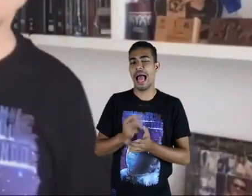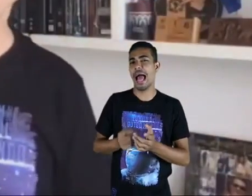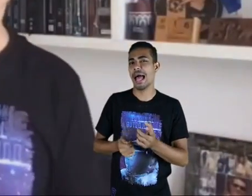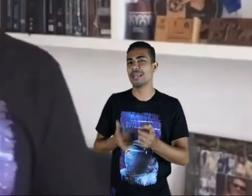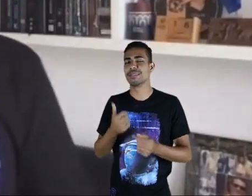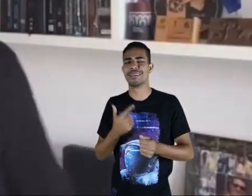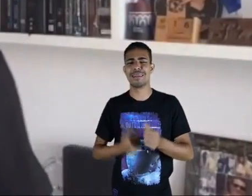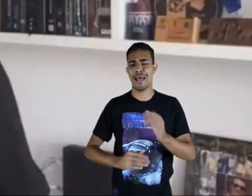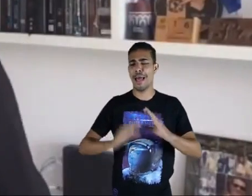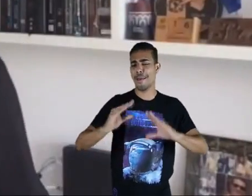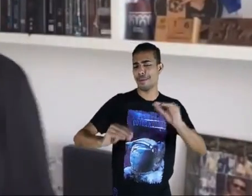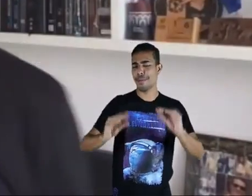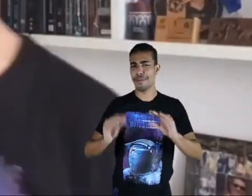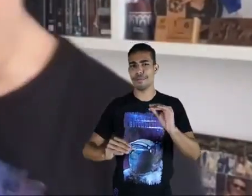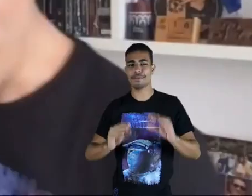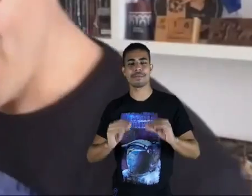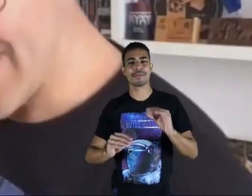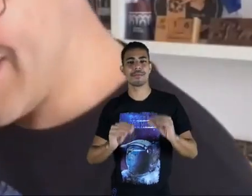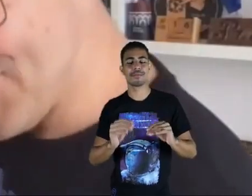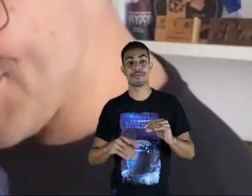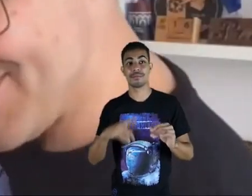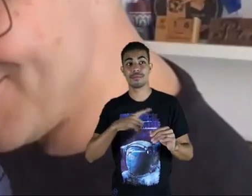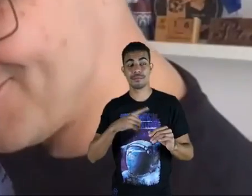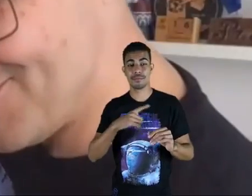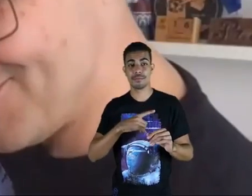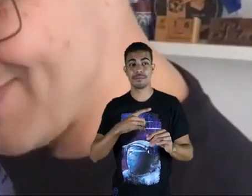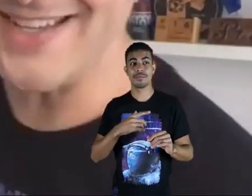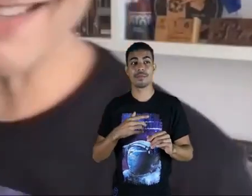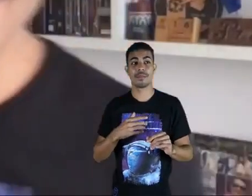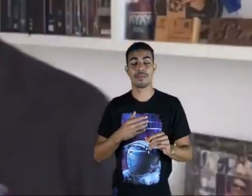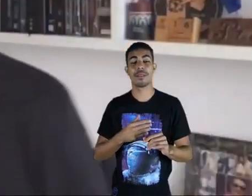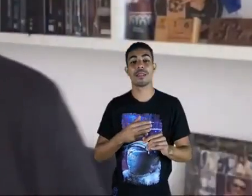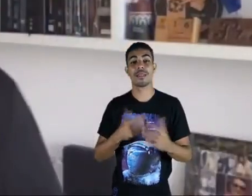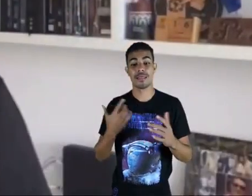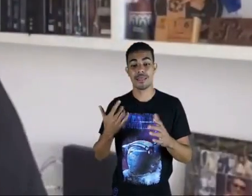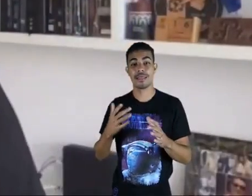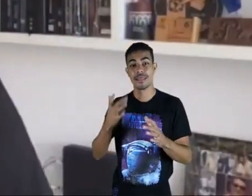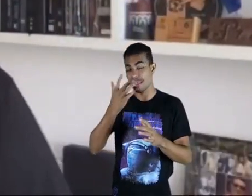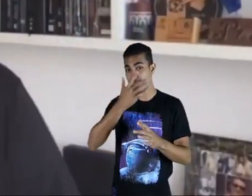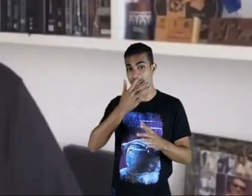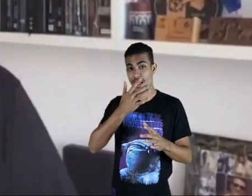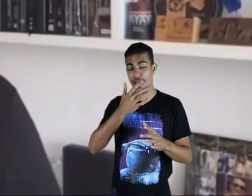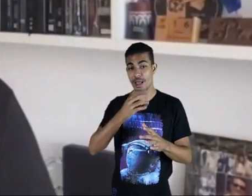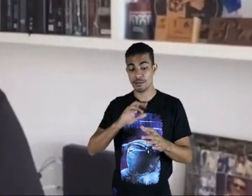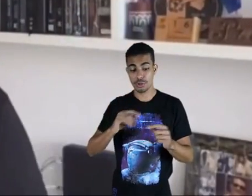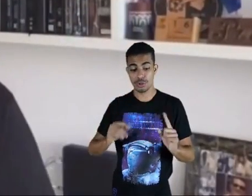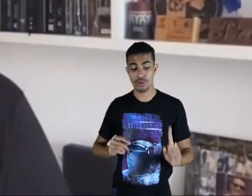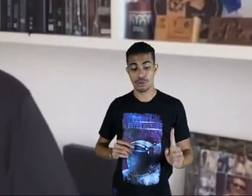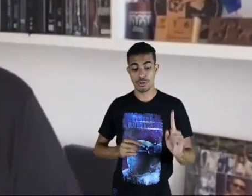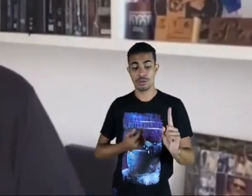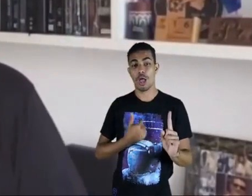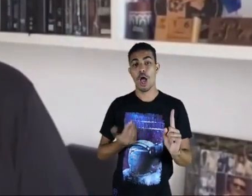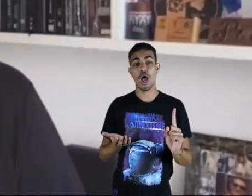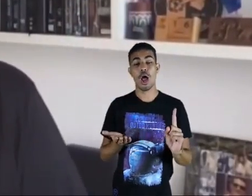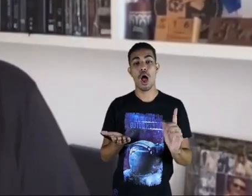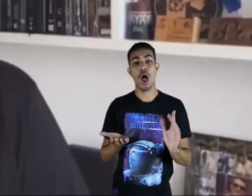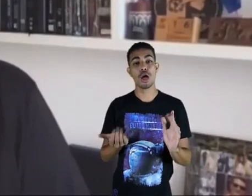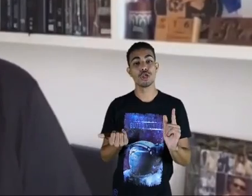outras riam, até que chegou na roda, no círculo, a vez daquela jovem